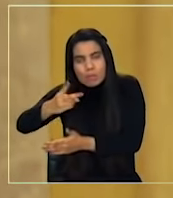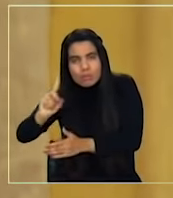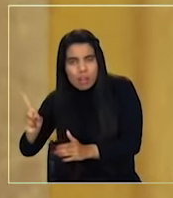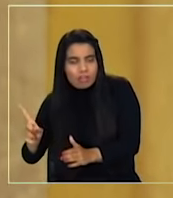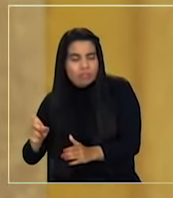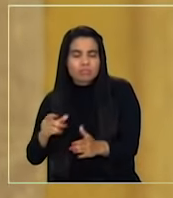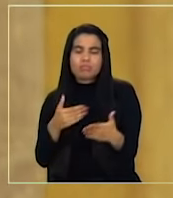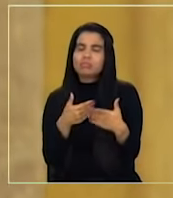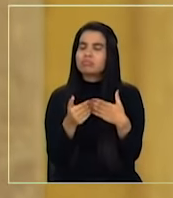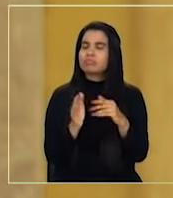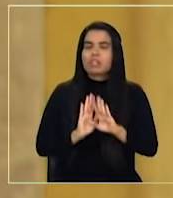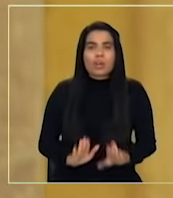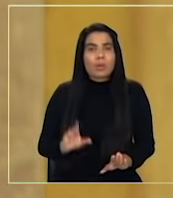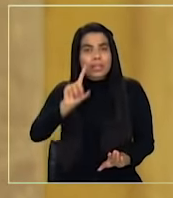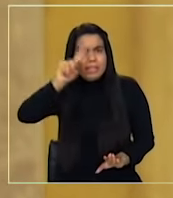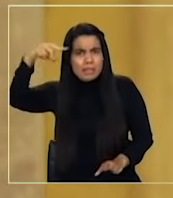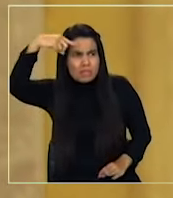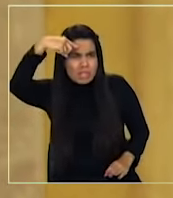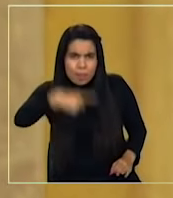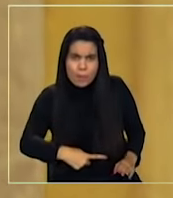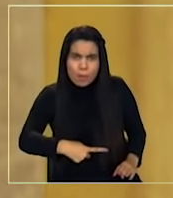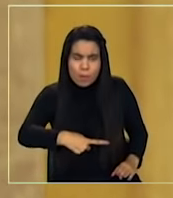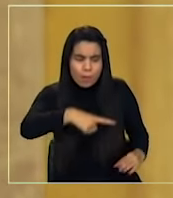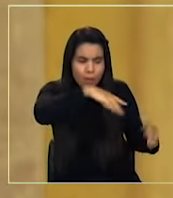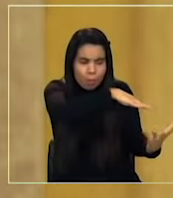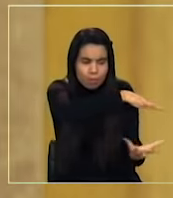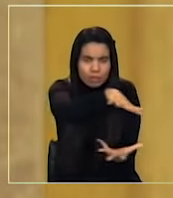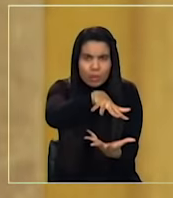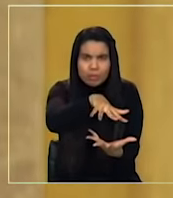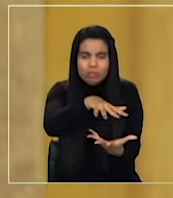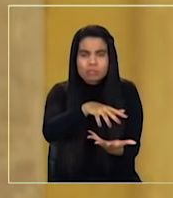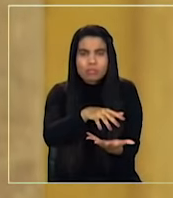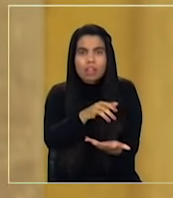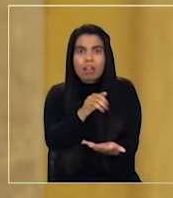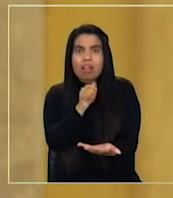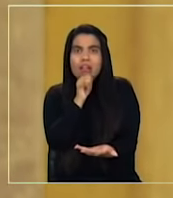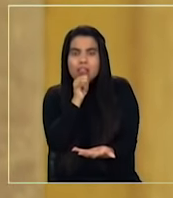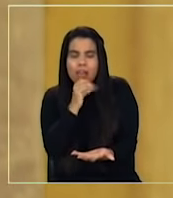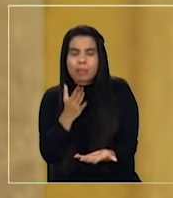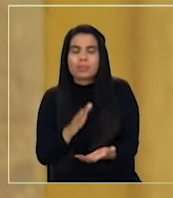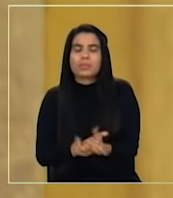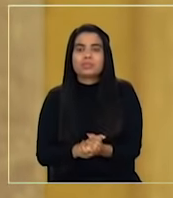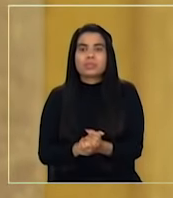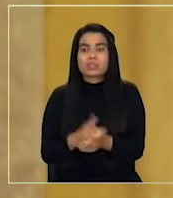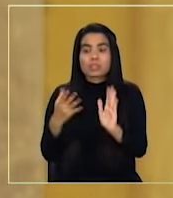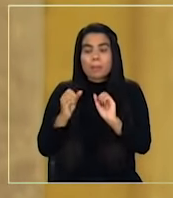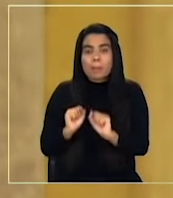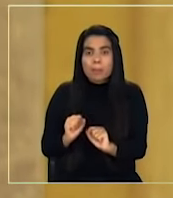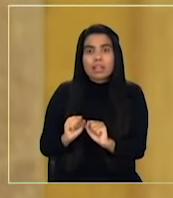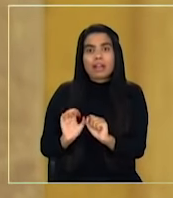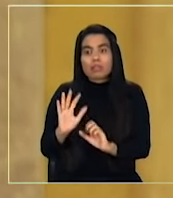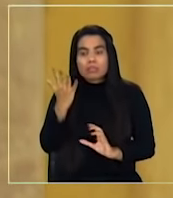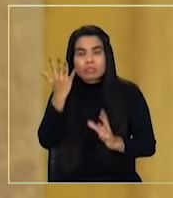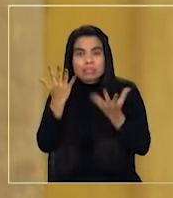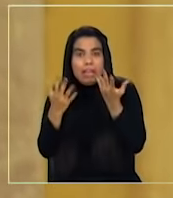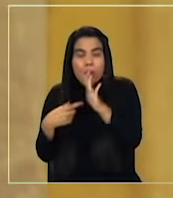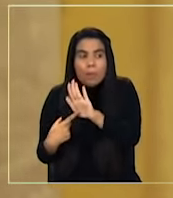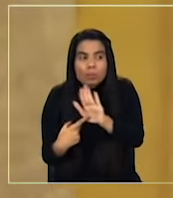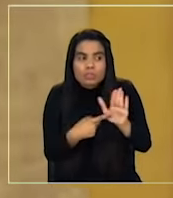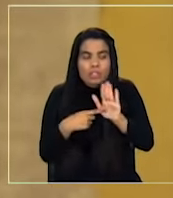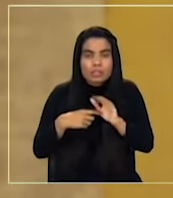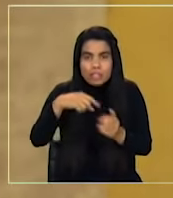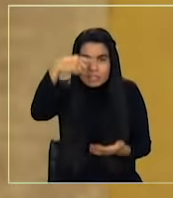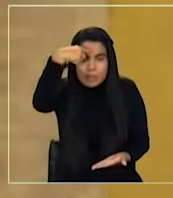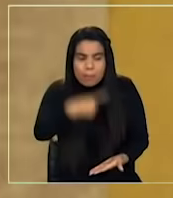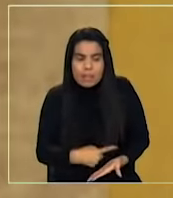não, o que Deus determinou para esse mundo, por exemplo, os sinais do final dos tempos, aquilo que está